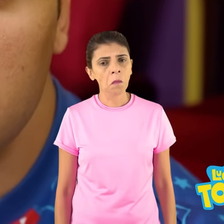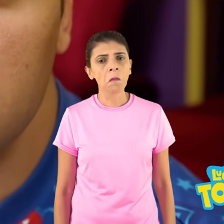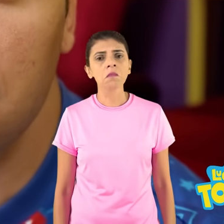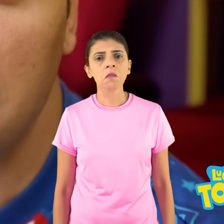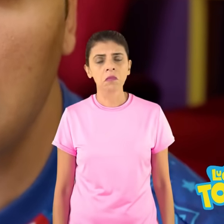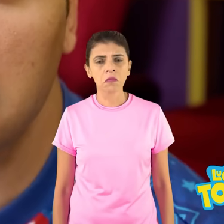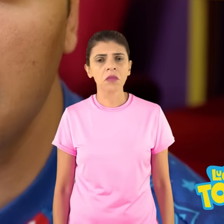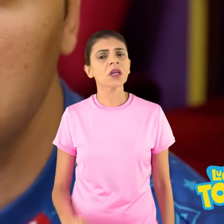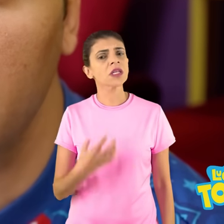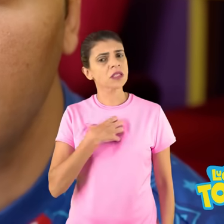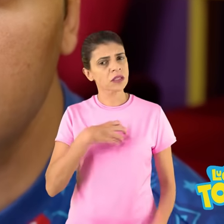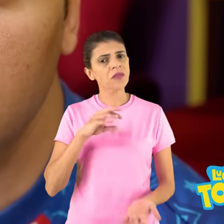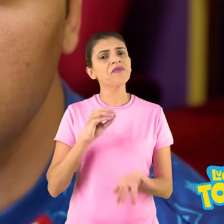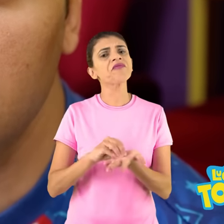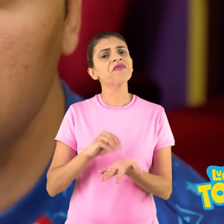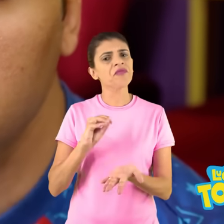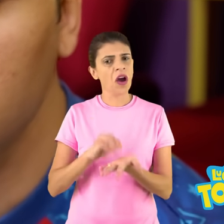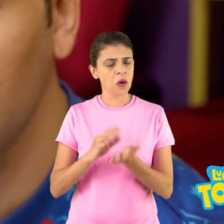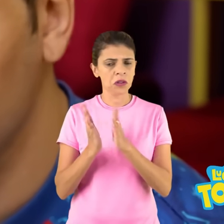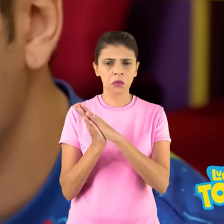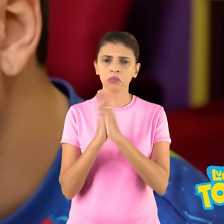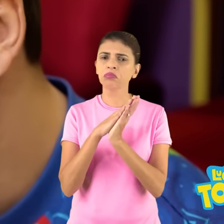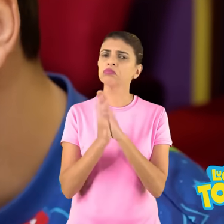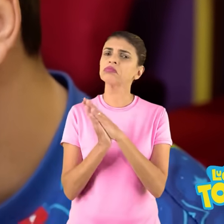Eu vou sentir falta da boneca da Gi.